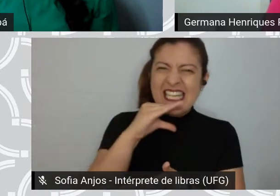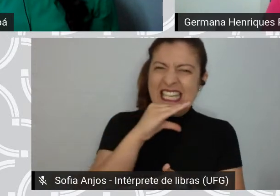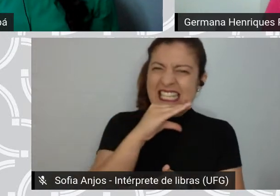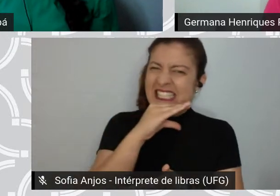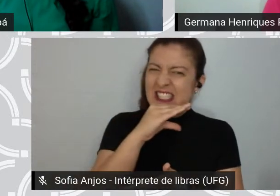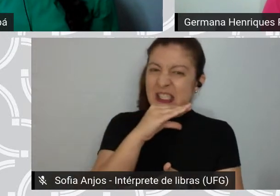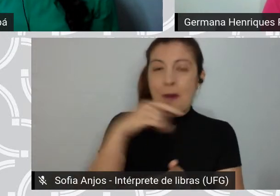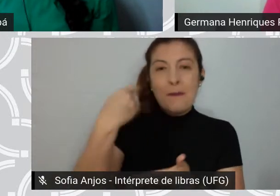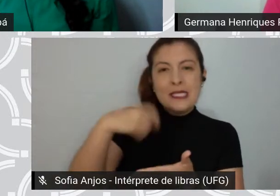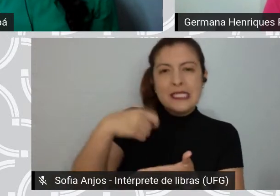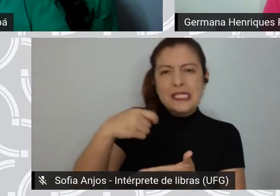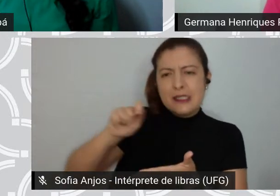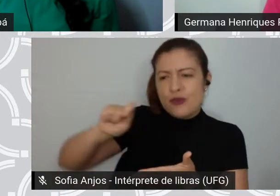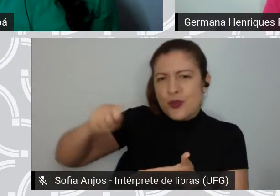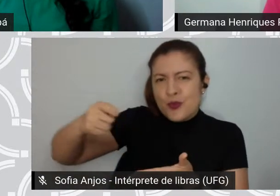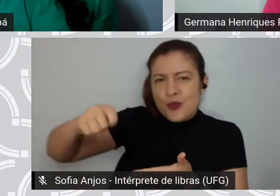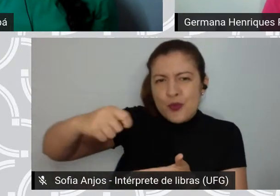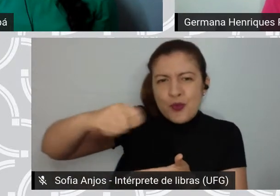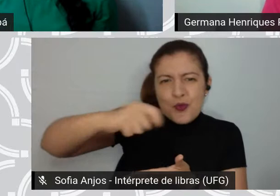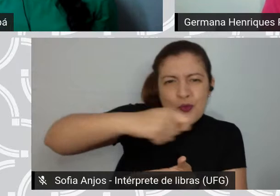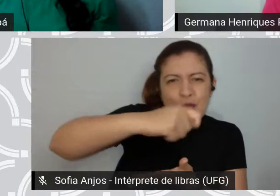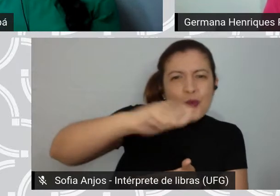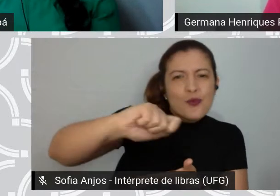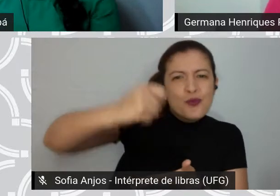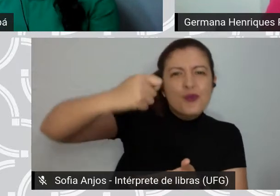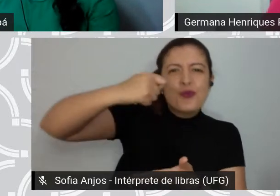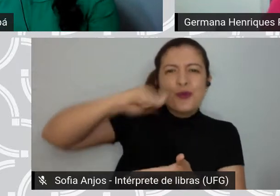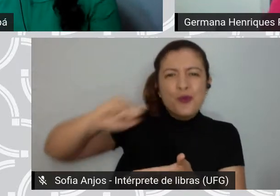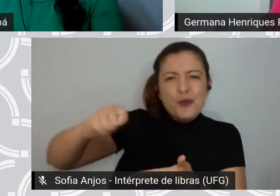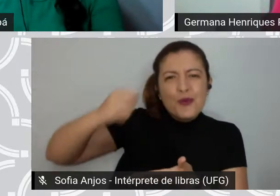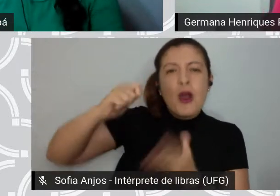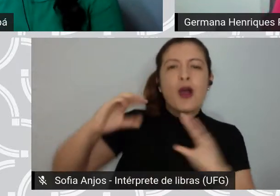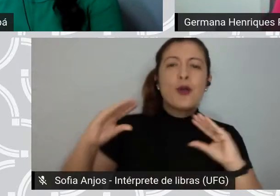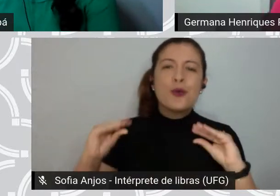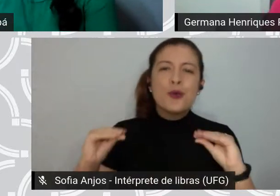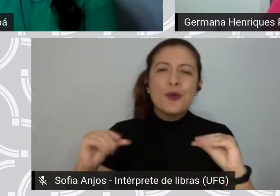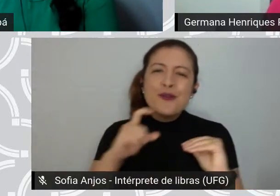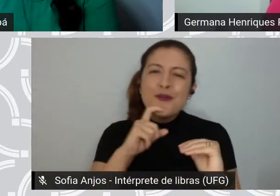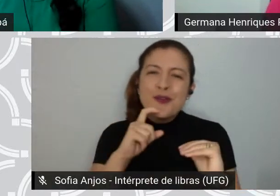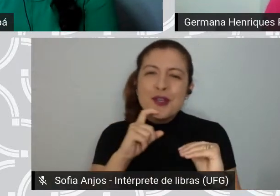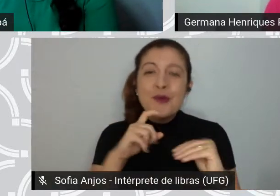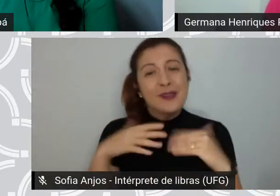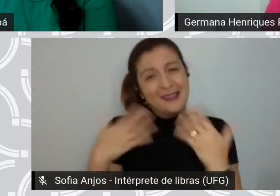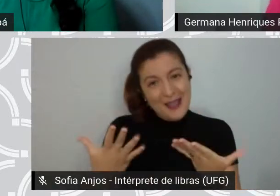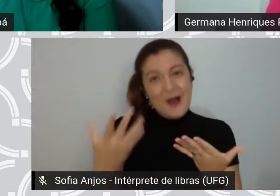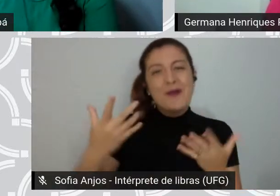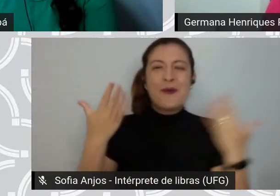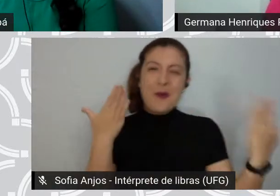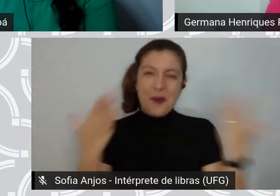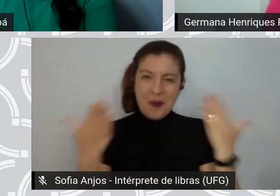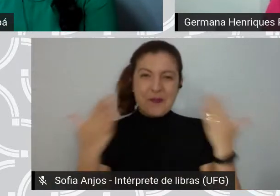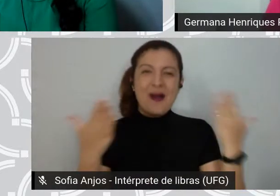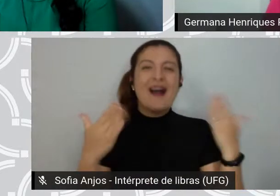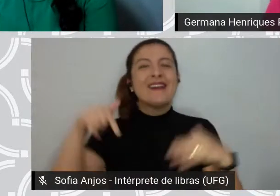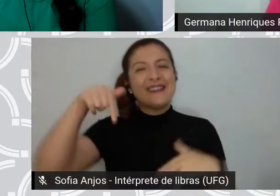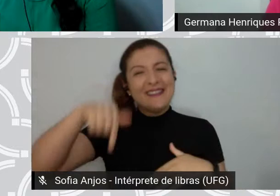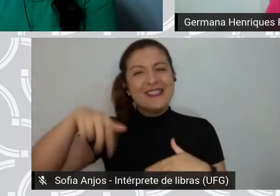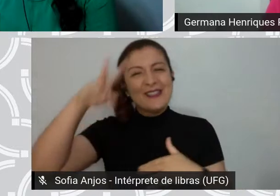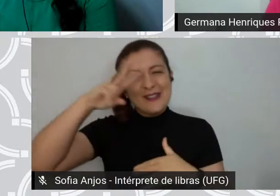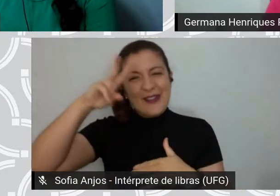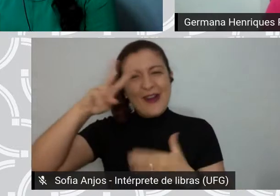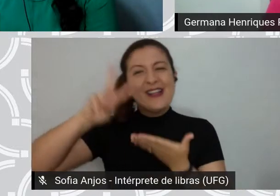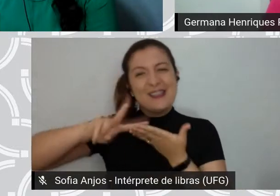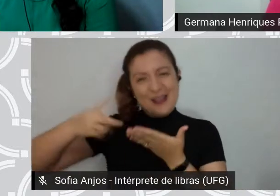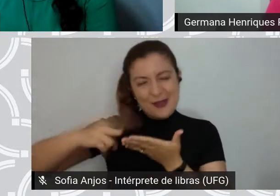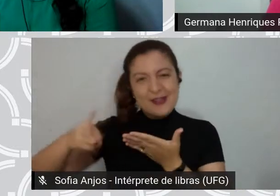a minha fala agradecendo a paciência de vocês e esperando comentários para a gente conversar